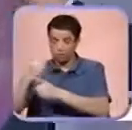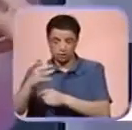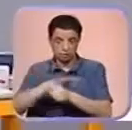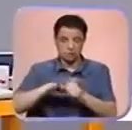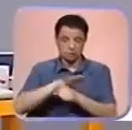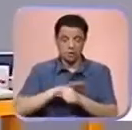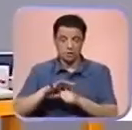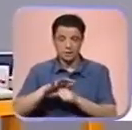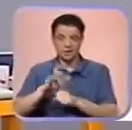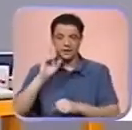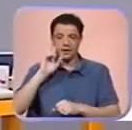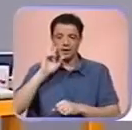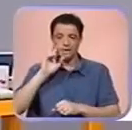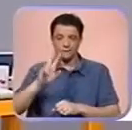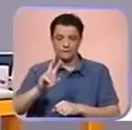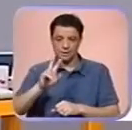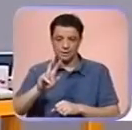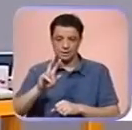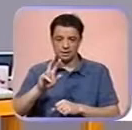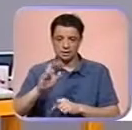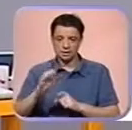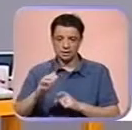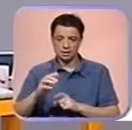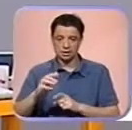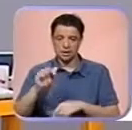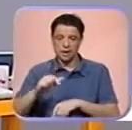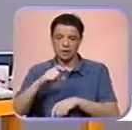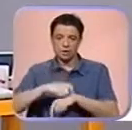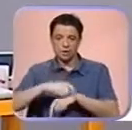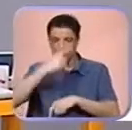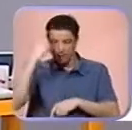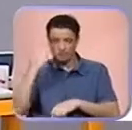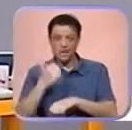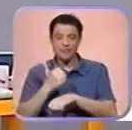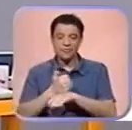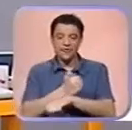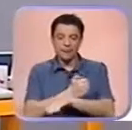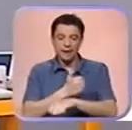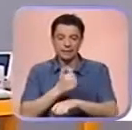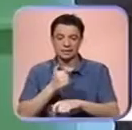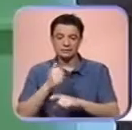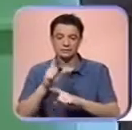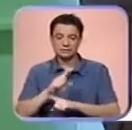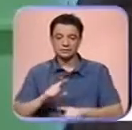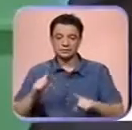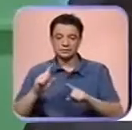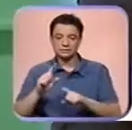ver lesões pequeninas. A diabetes também pode ter alguma influência, ou não? Com esta doença, não. Não esta a diabetes ocular, mas a diabetes,